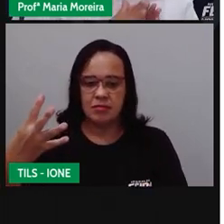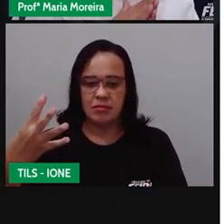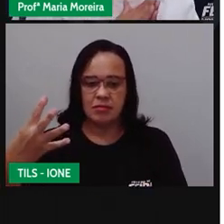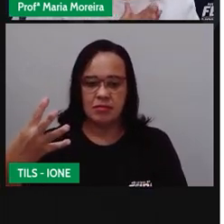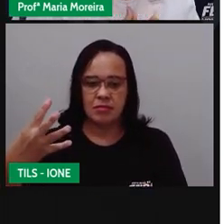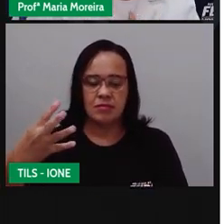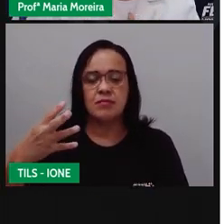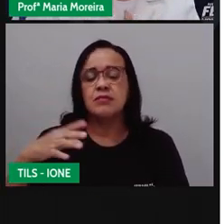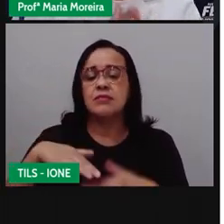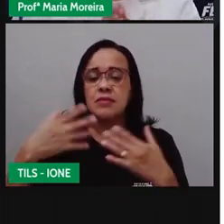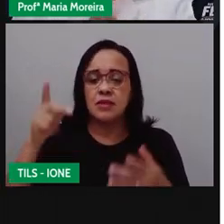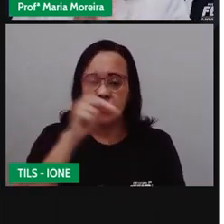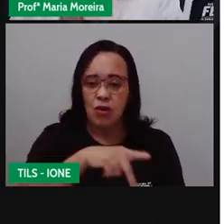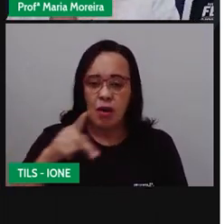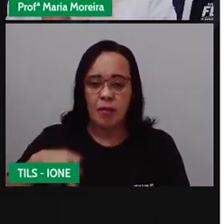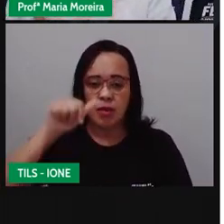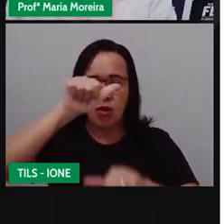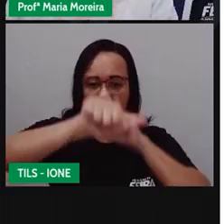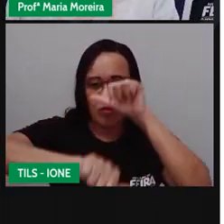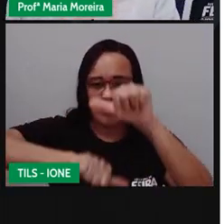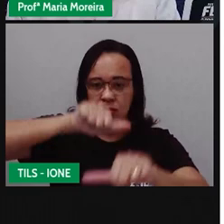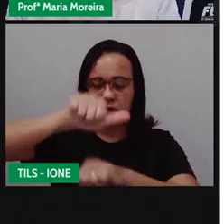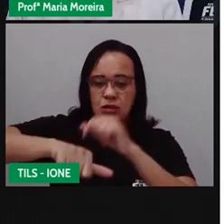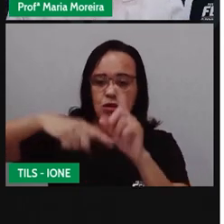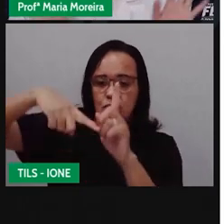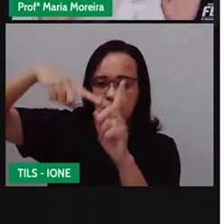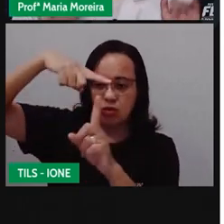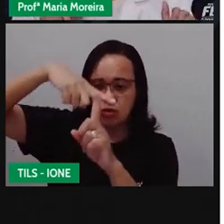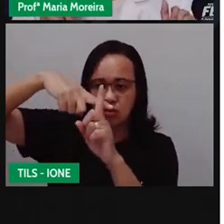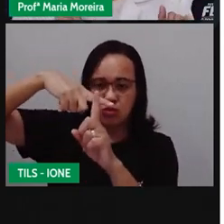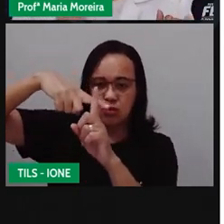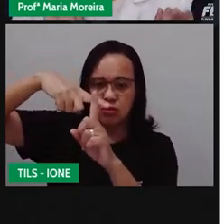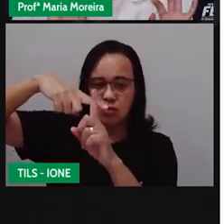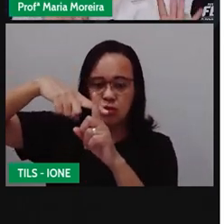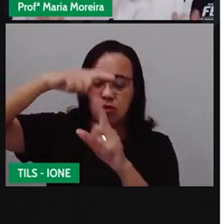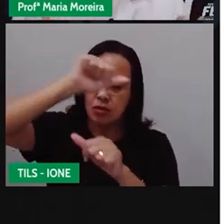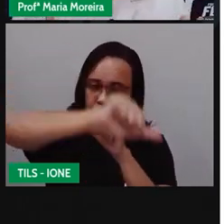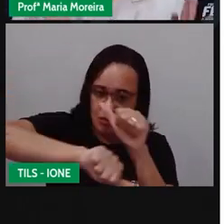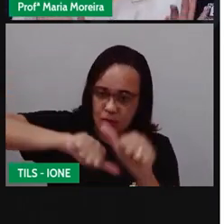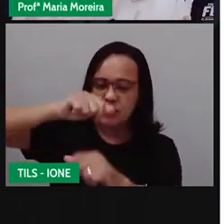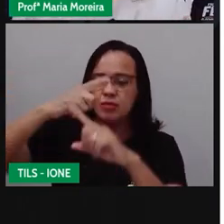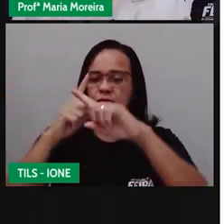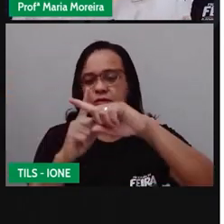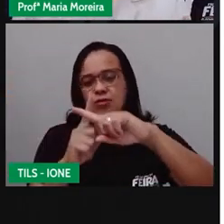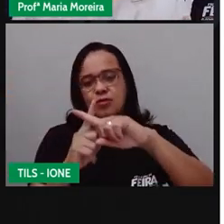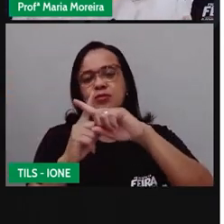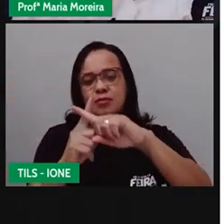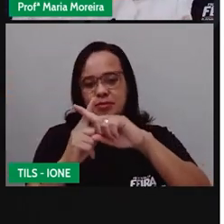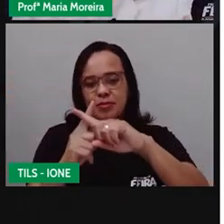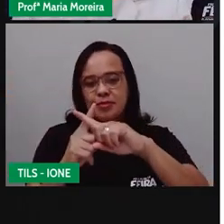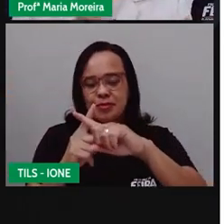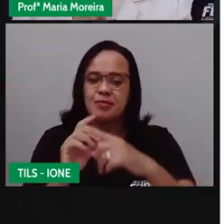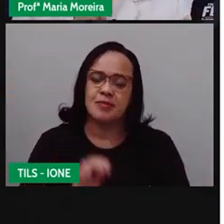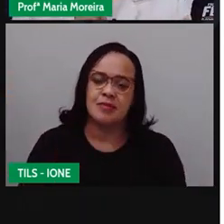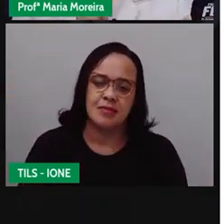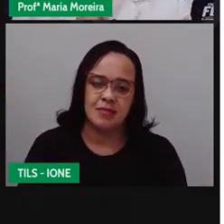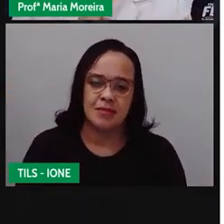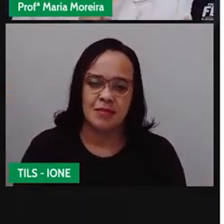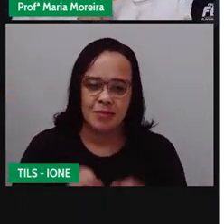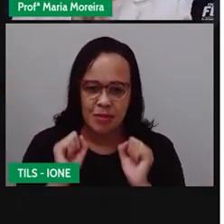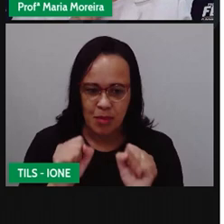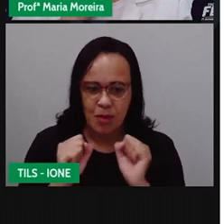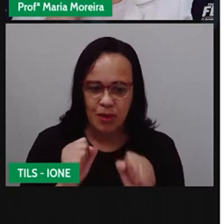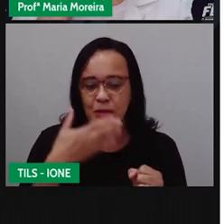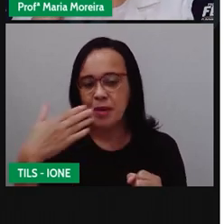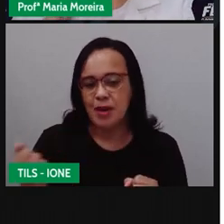Ela transformou uma soma em uma multiplicação. Aí você pode me dizer, pró, por favor. É melhor a gente